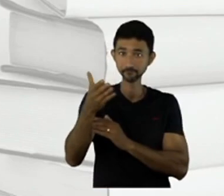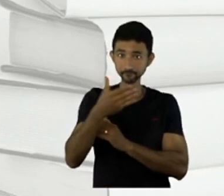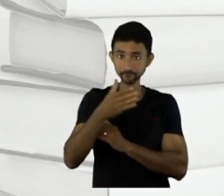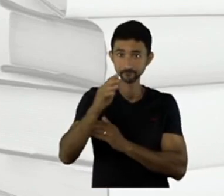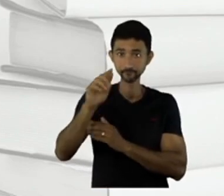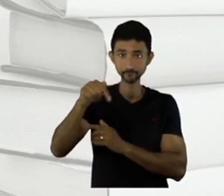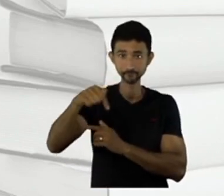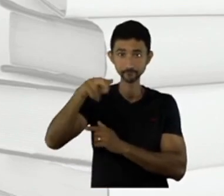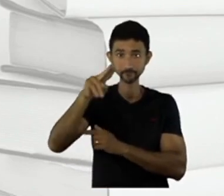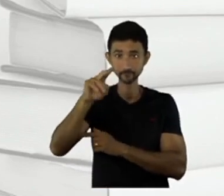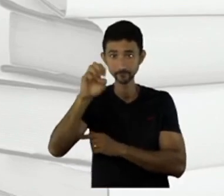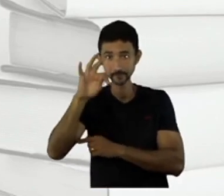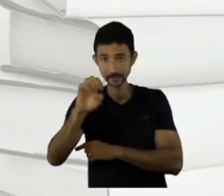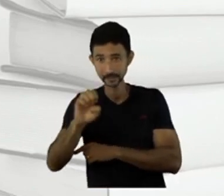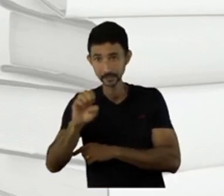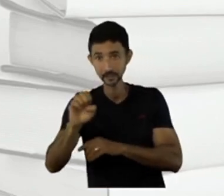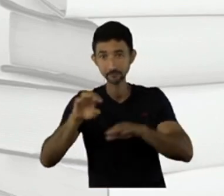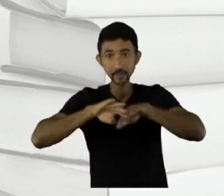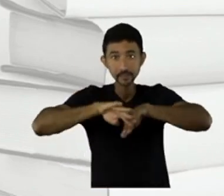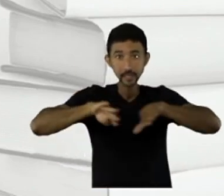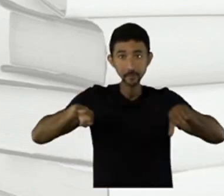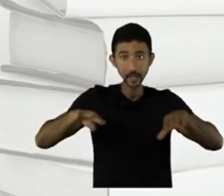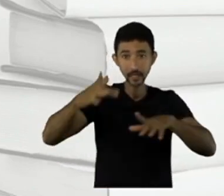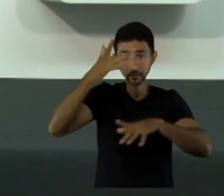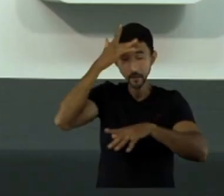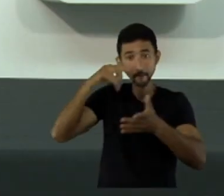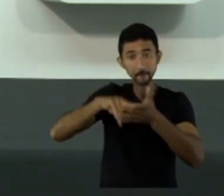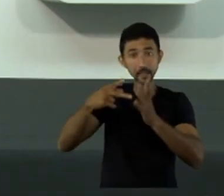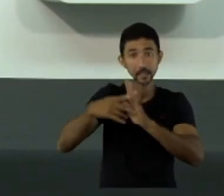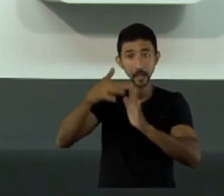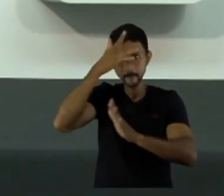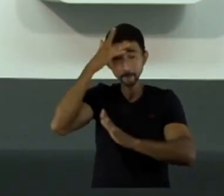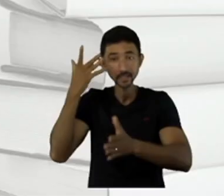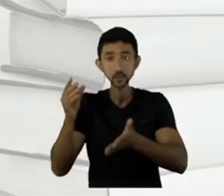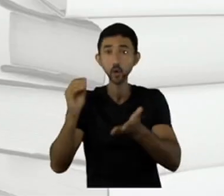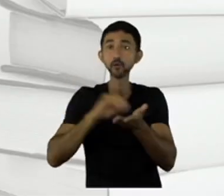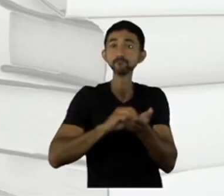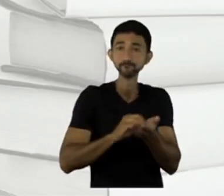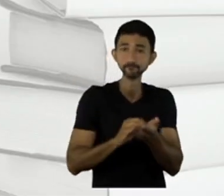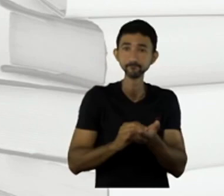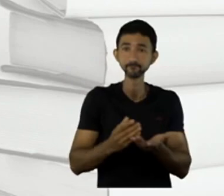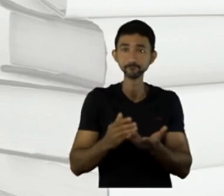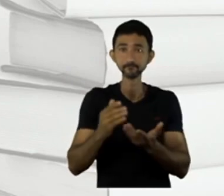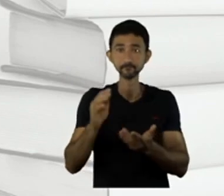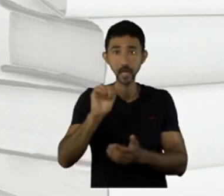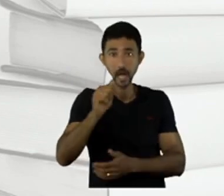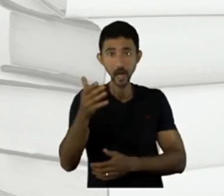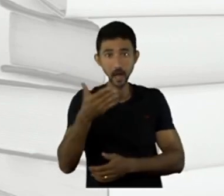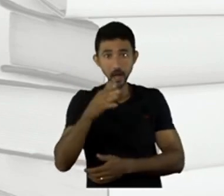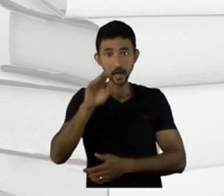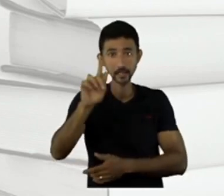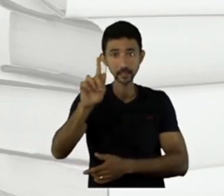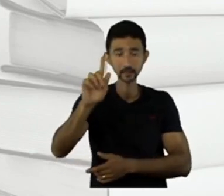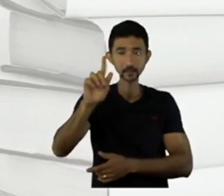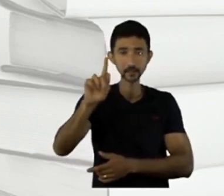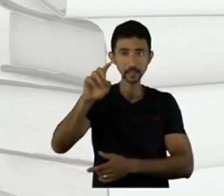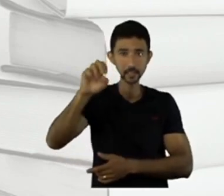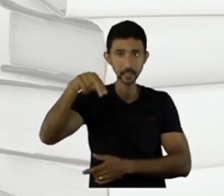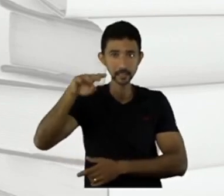escrita. Que significa o quê? Pessoas e eu estou inclusa. Né? Quando eu falo agente, é porque eu estou